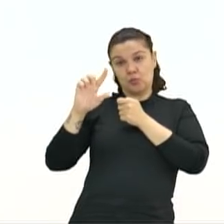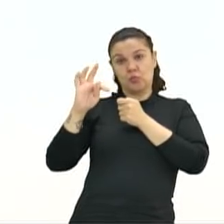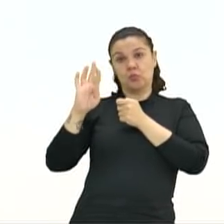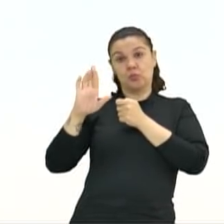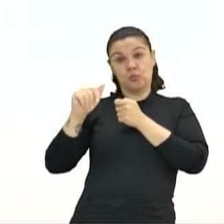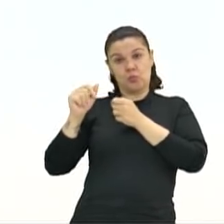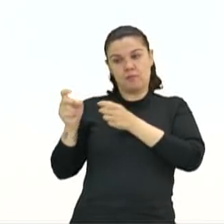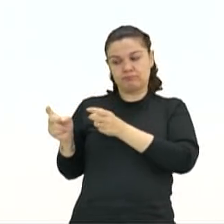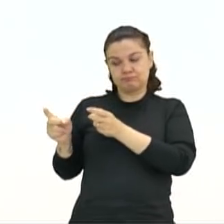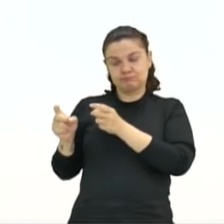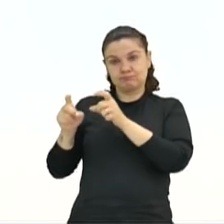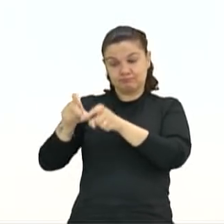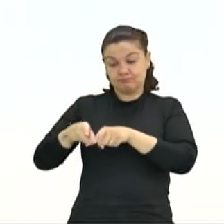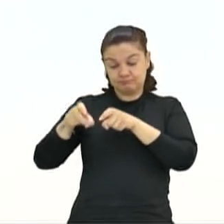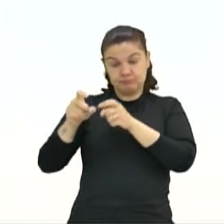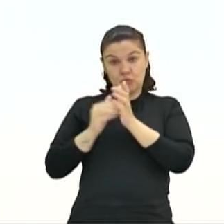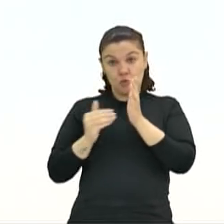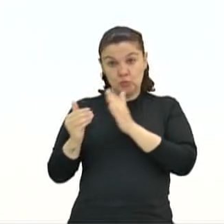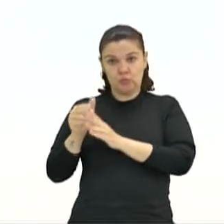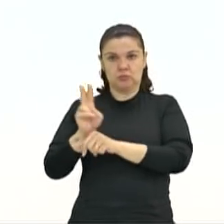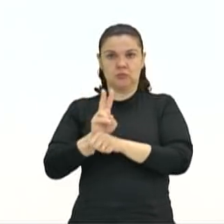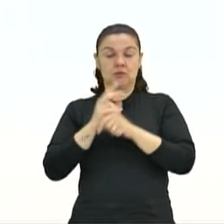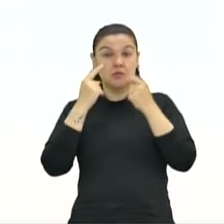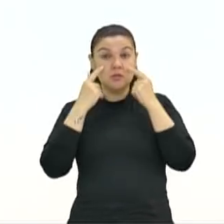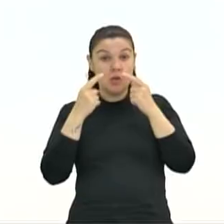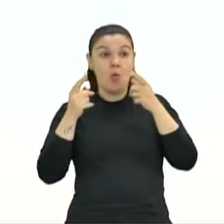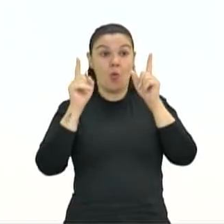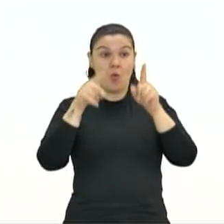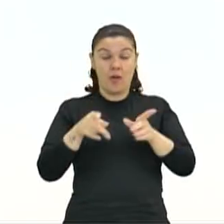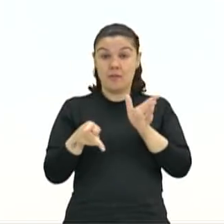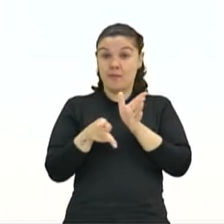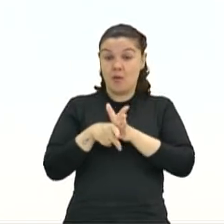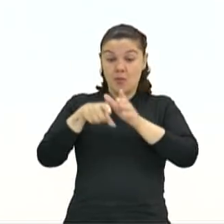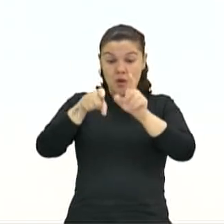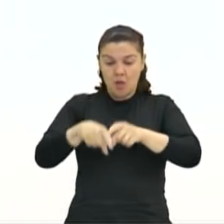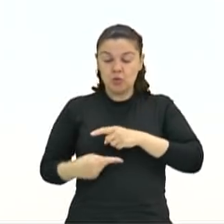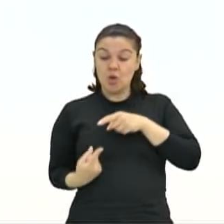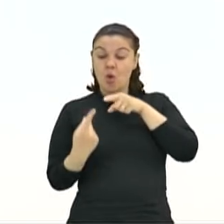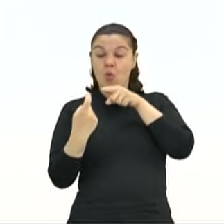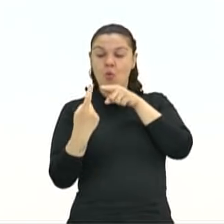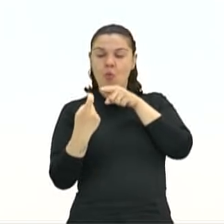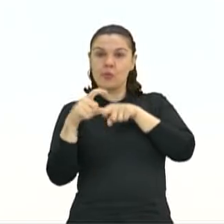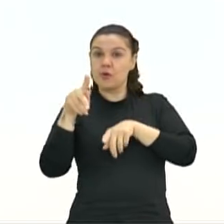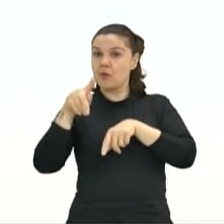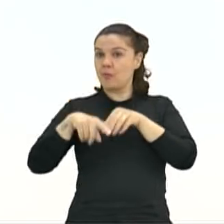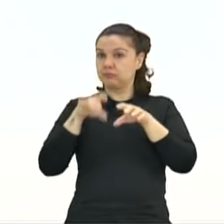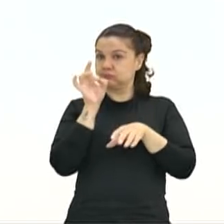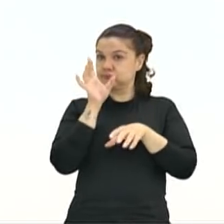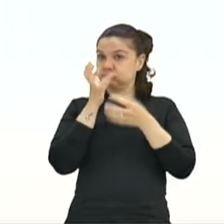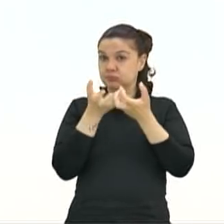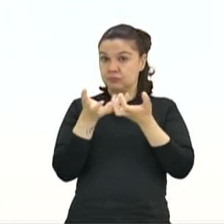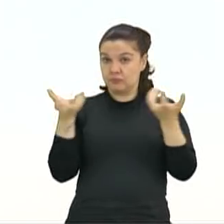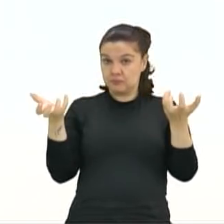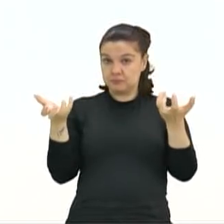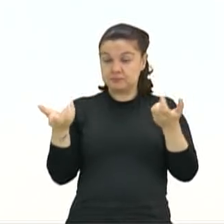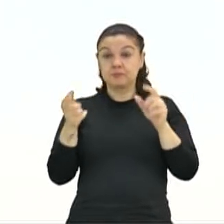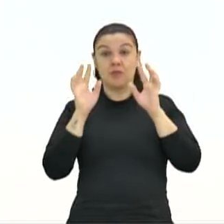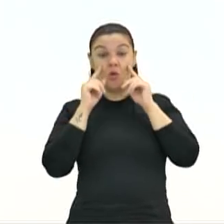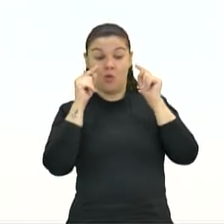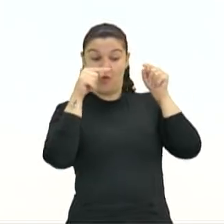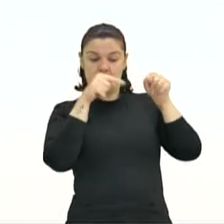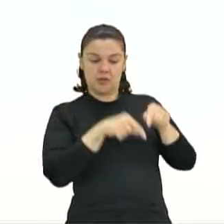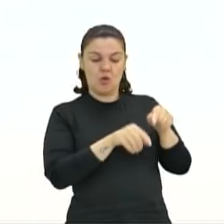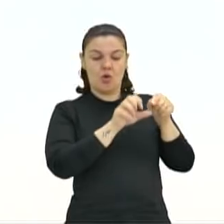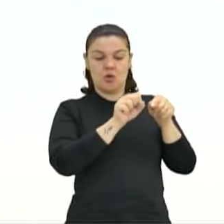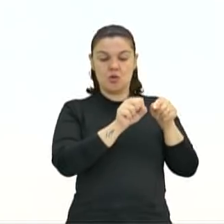para que vocês assimilem, na agricultura de subsistência não existe monocultura,